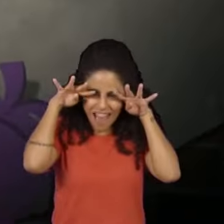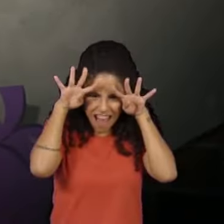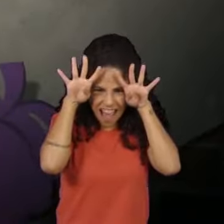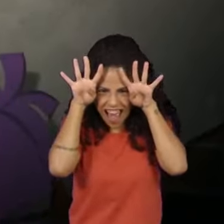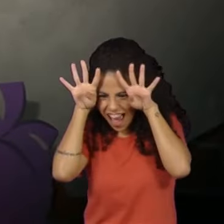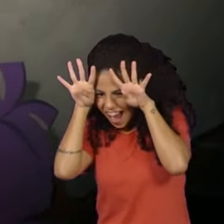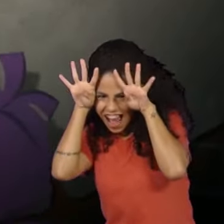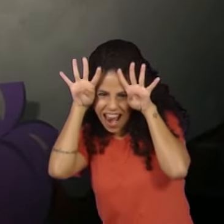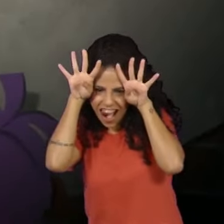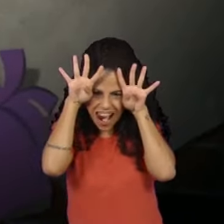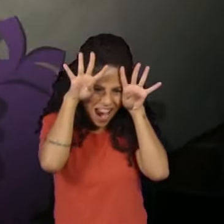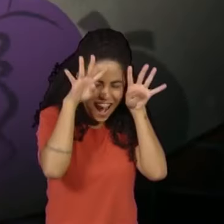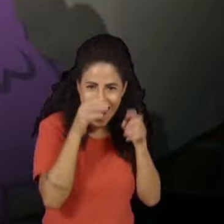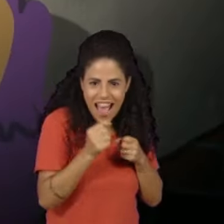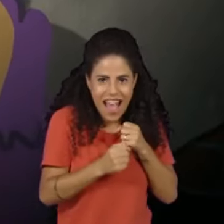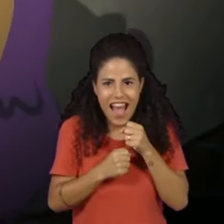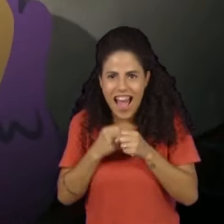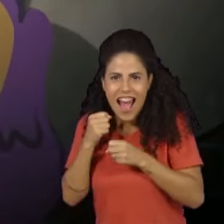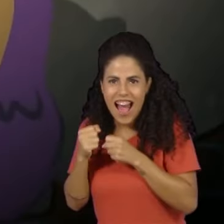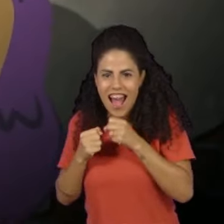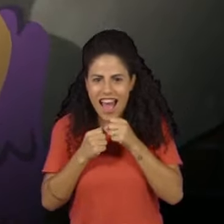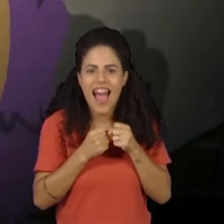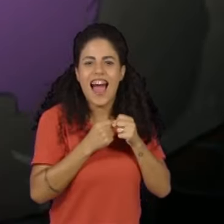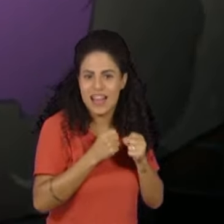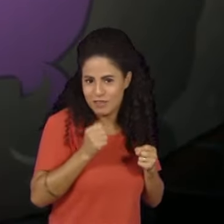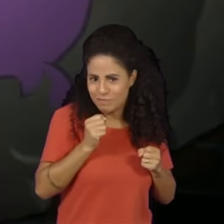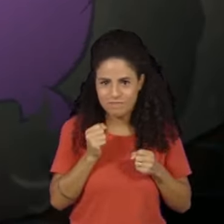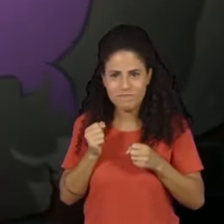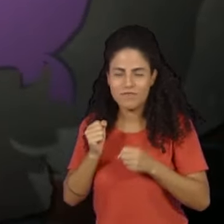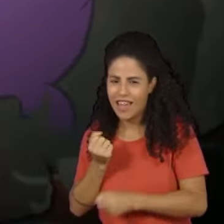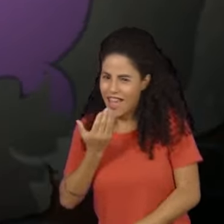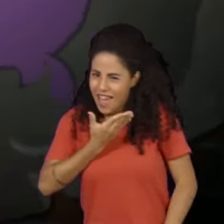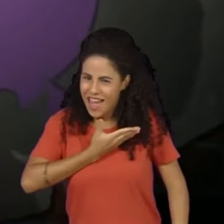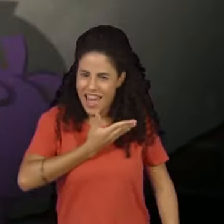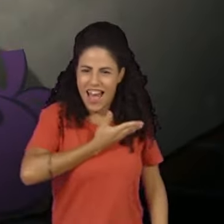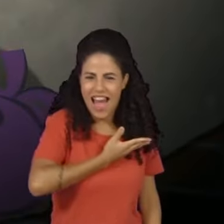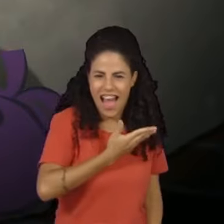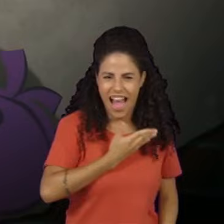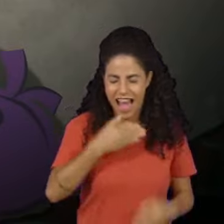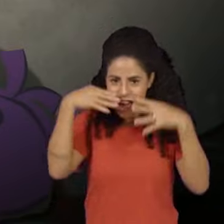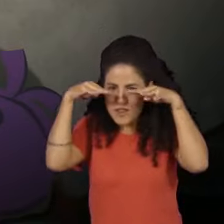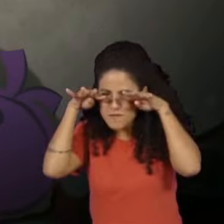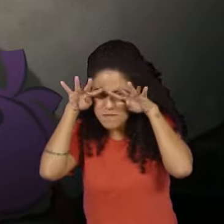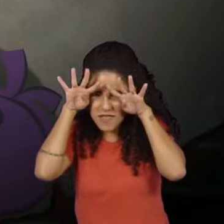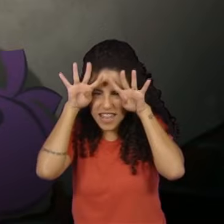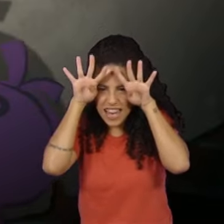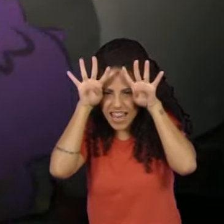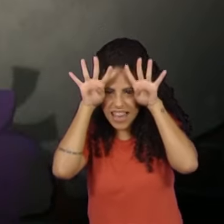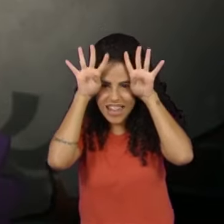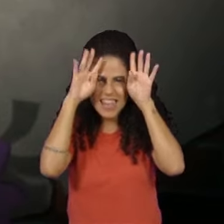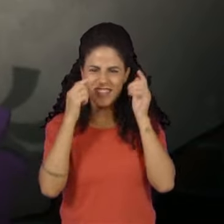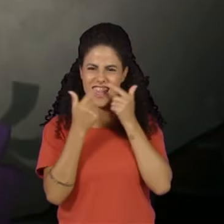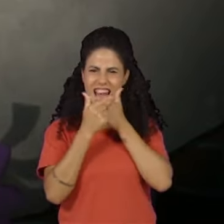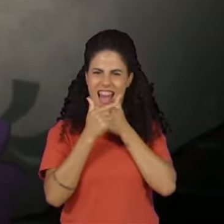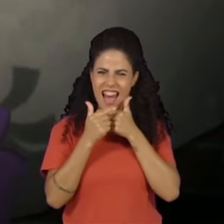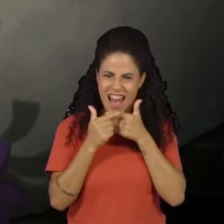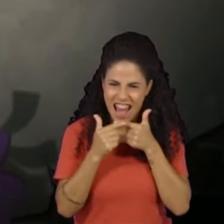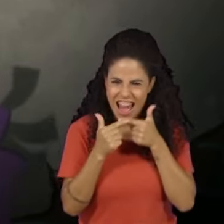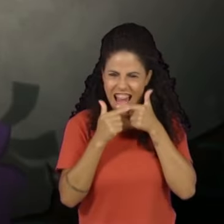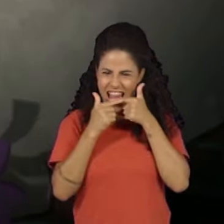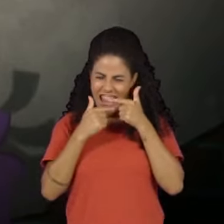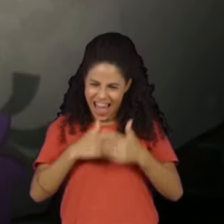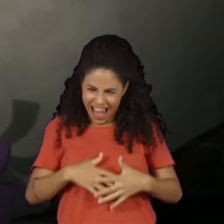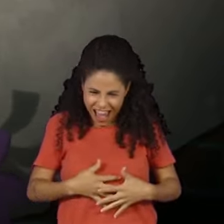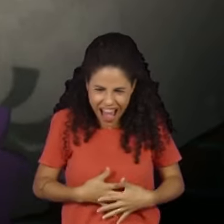fino, encantador, zumberreiro. Mal, gozador, maroto,